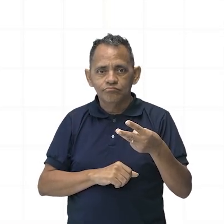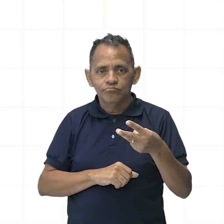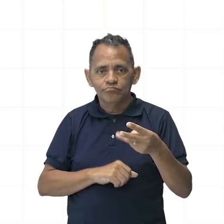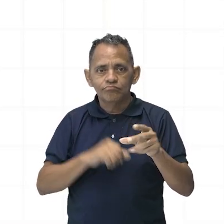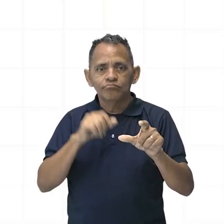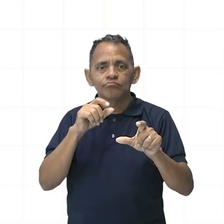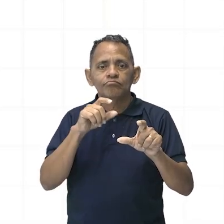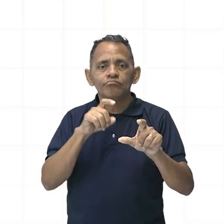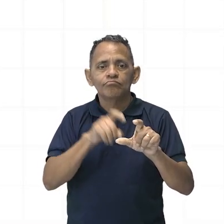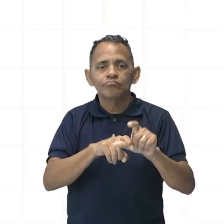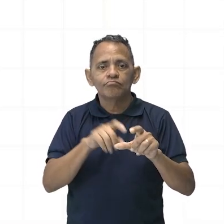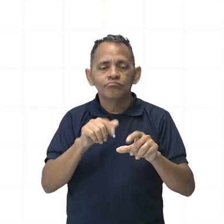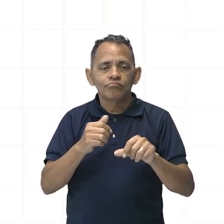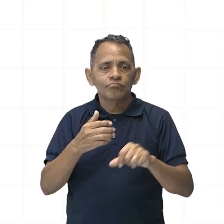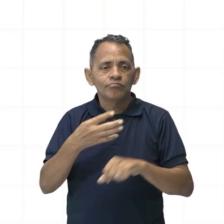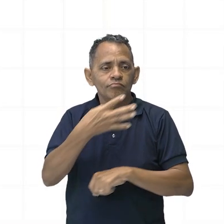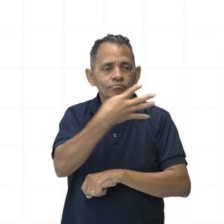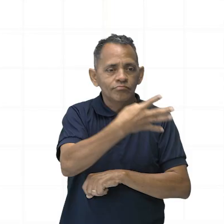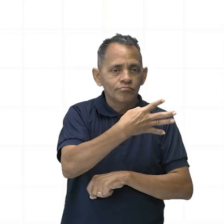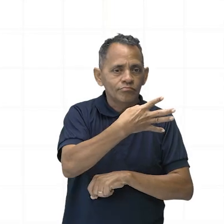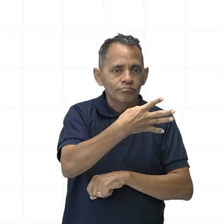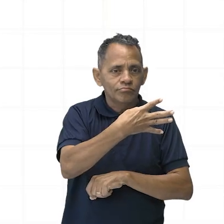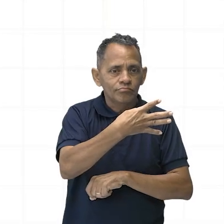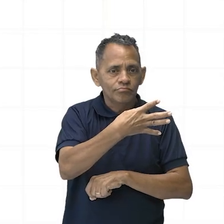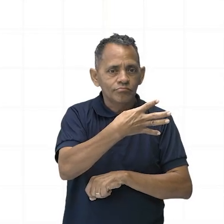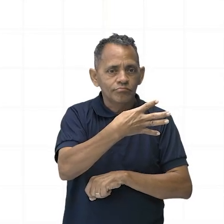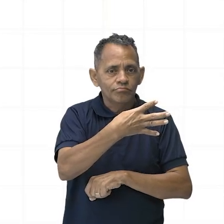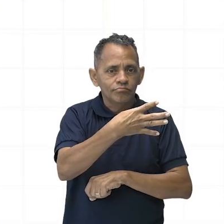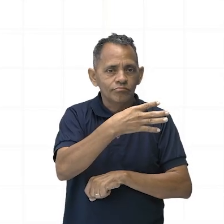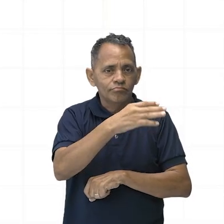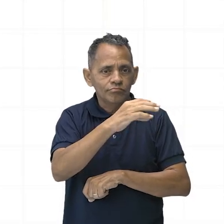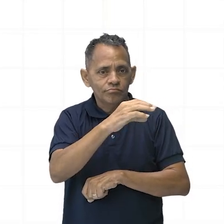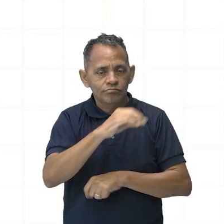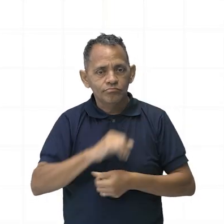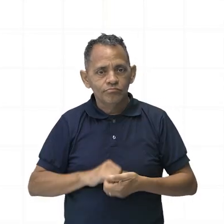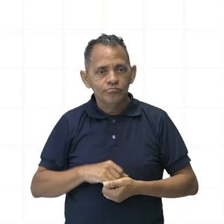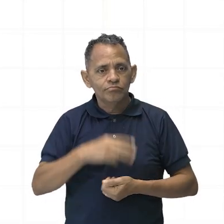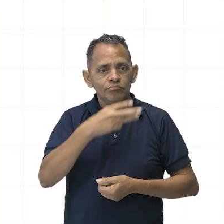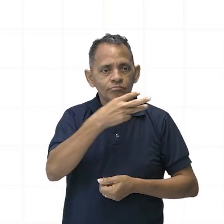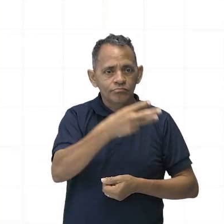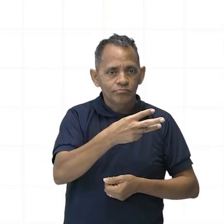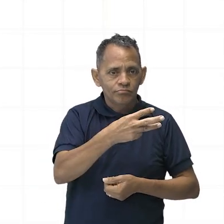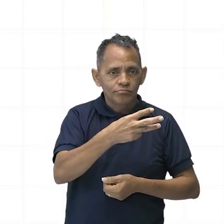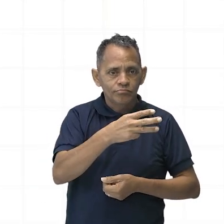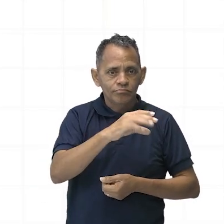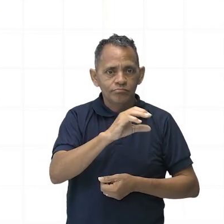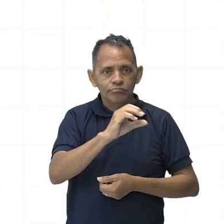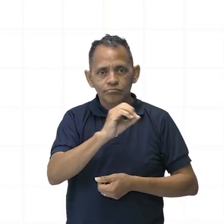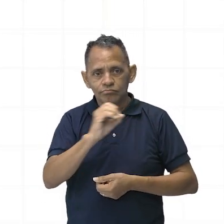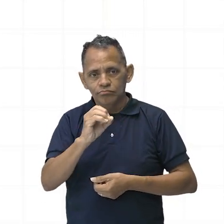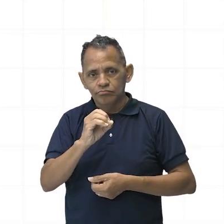3.500. Então, eu vou pegar e vou até a altura do 40%.